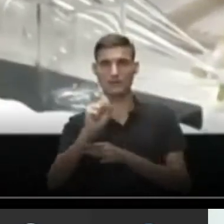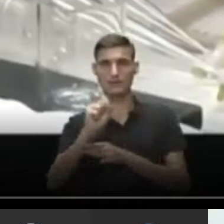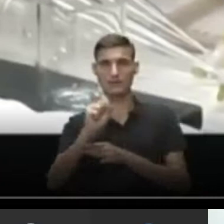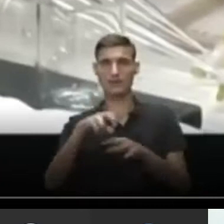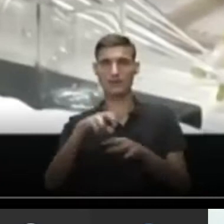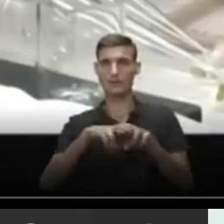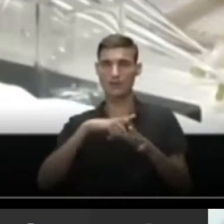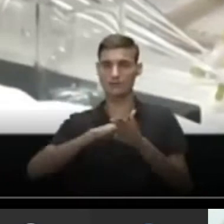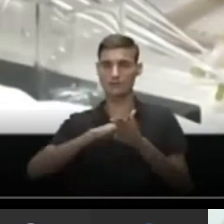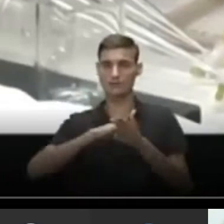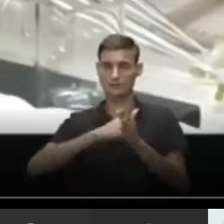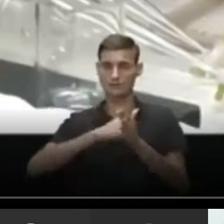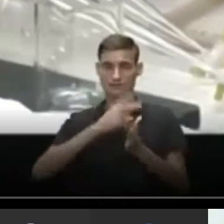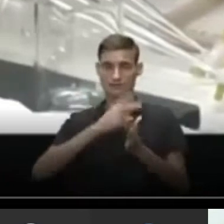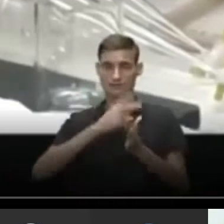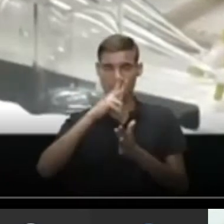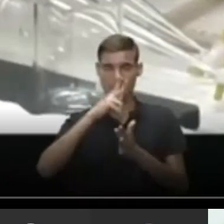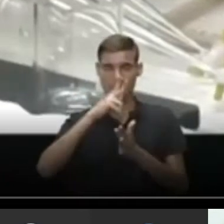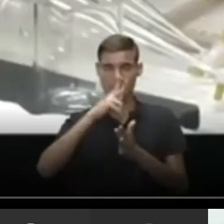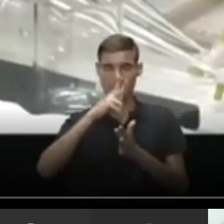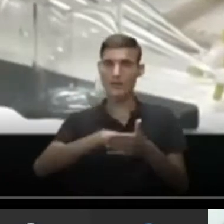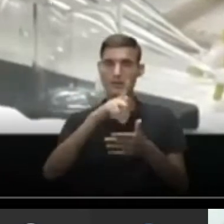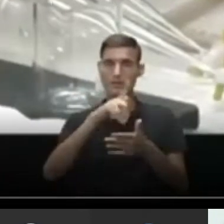com os quatro funis, certo?